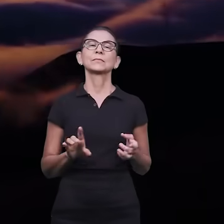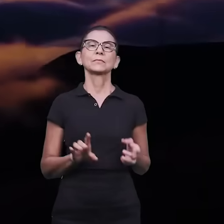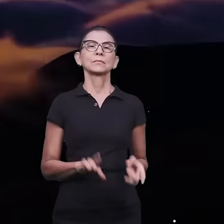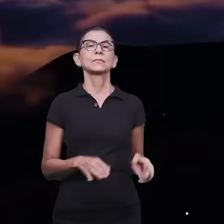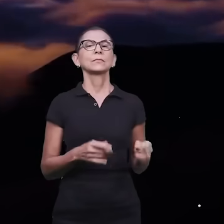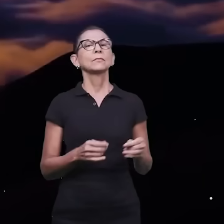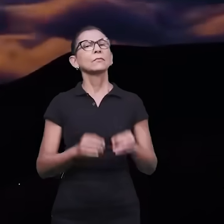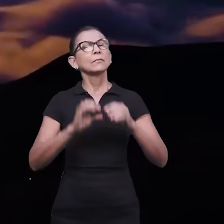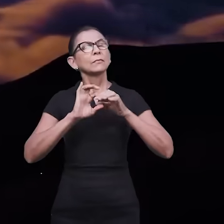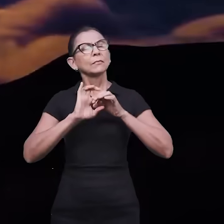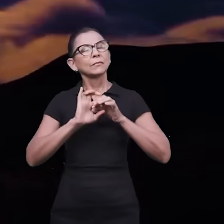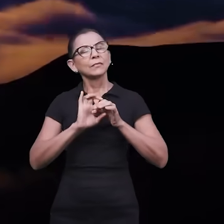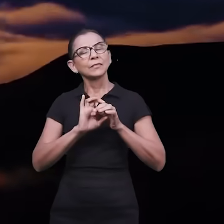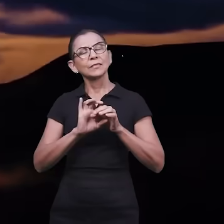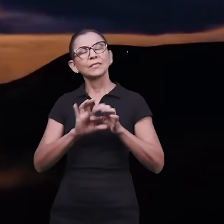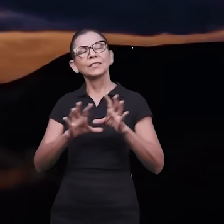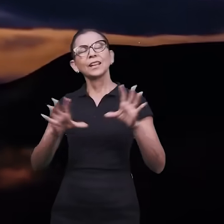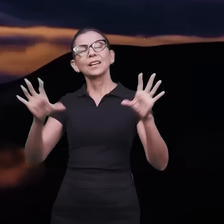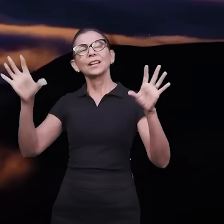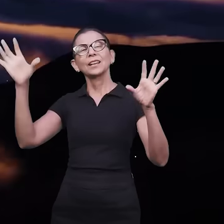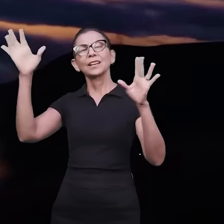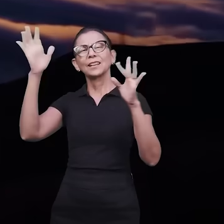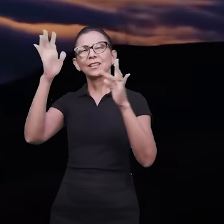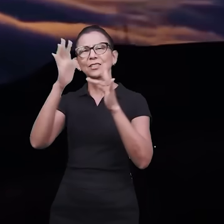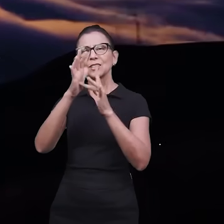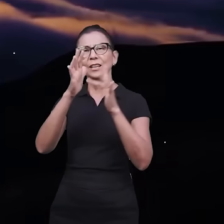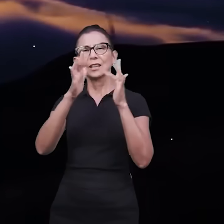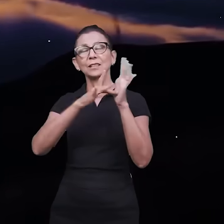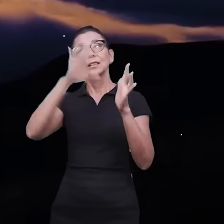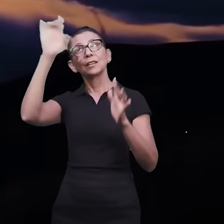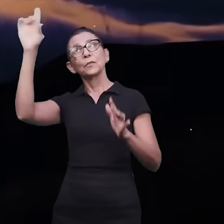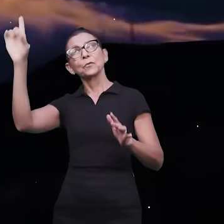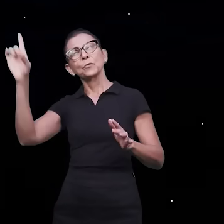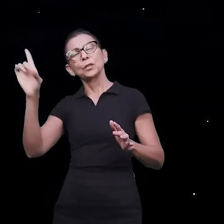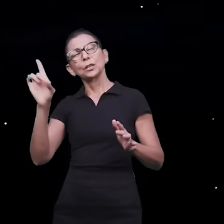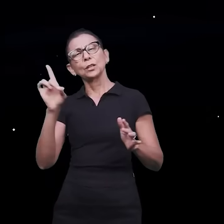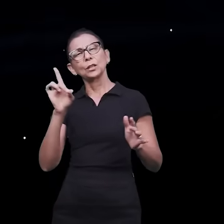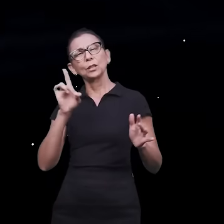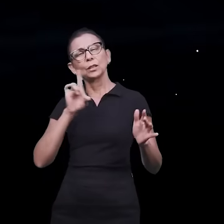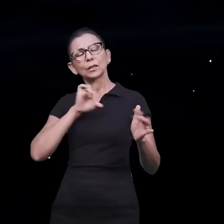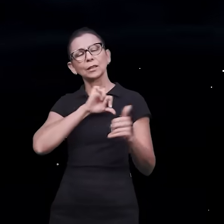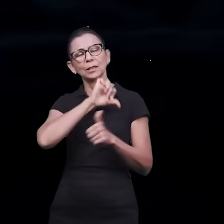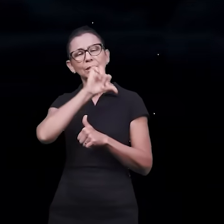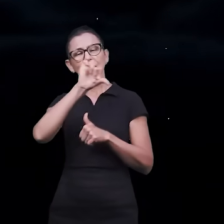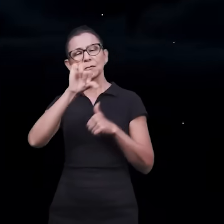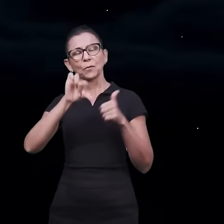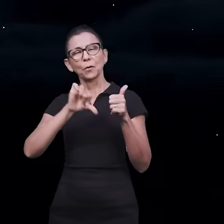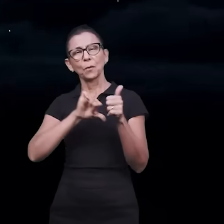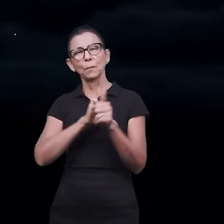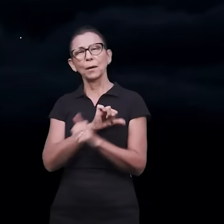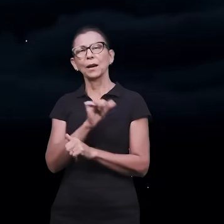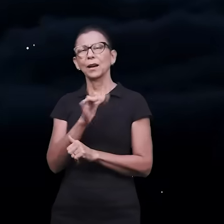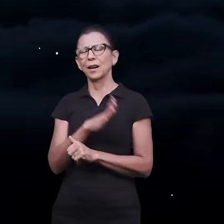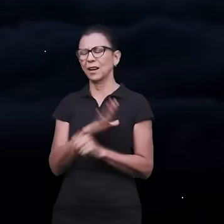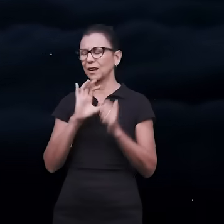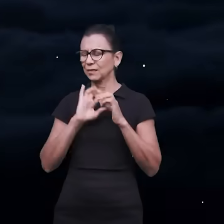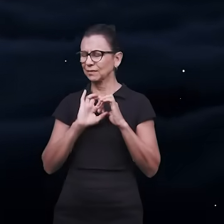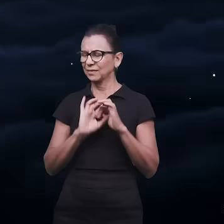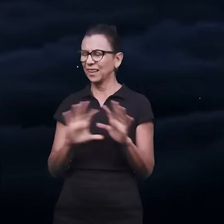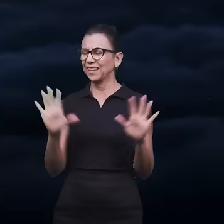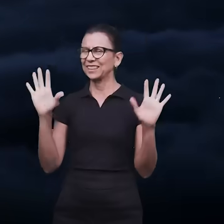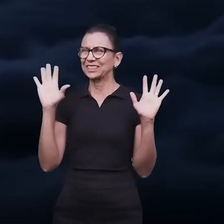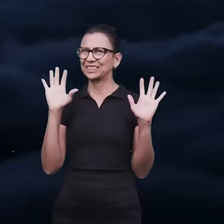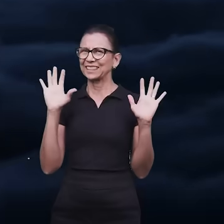raiar. Deixa a luz do céu e do céu entrar. Deixa o sol em ti